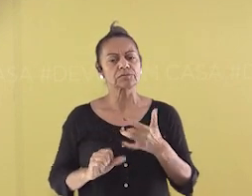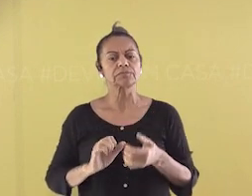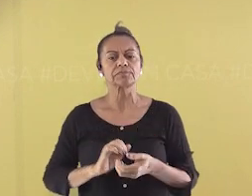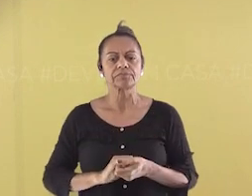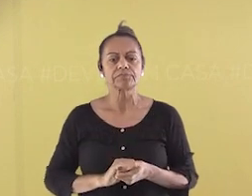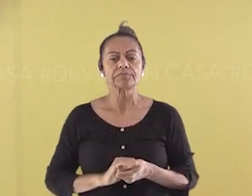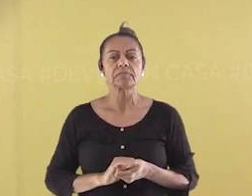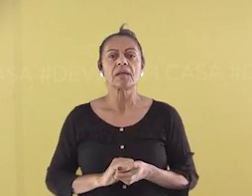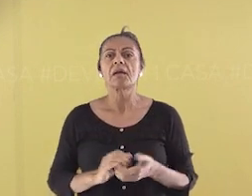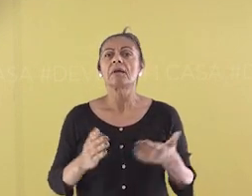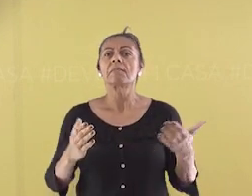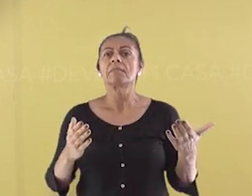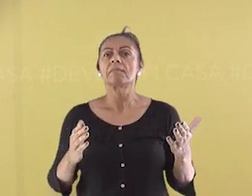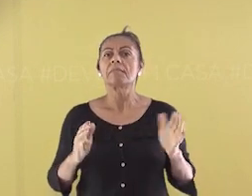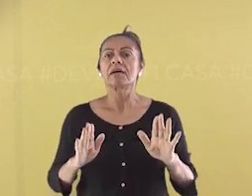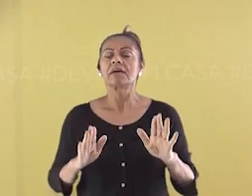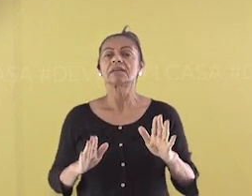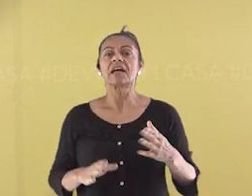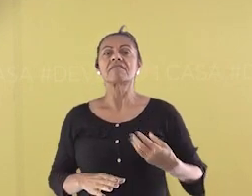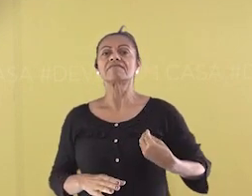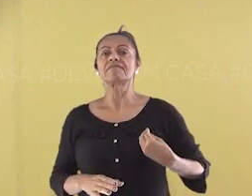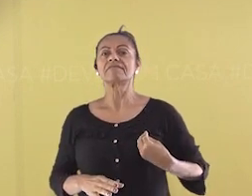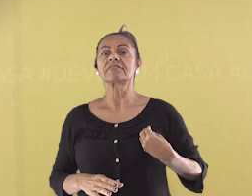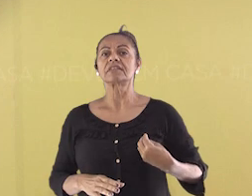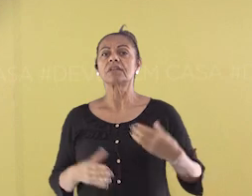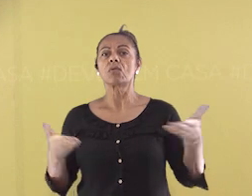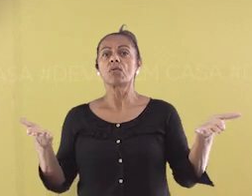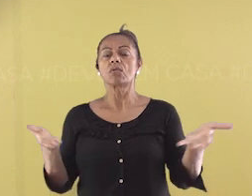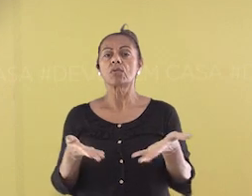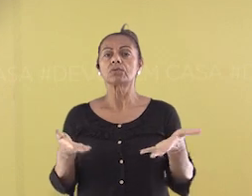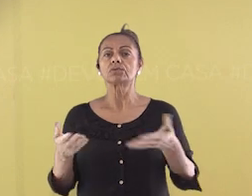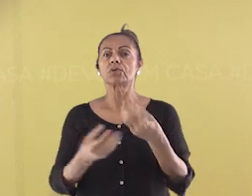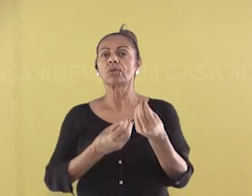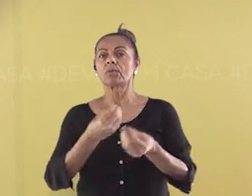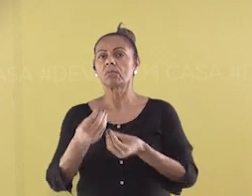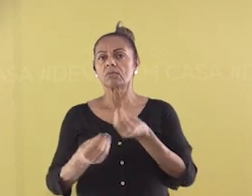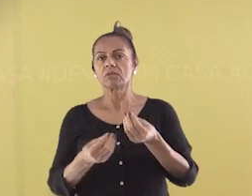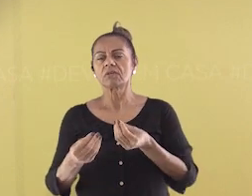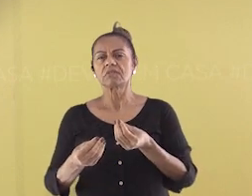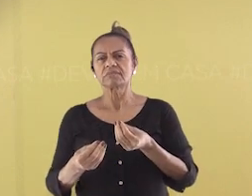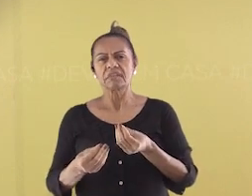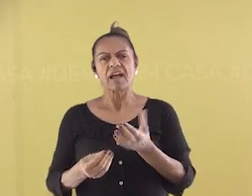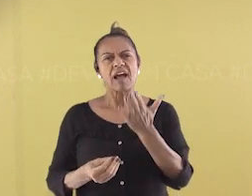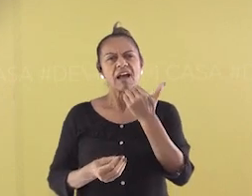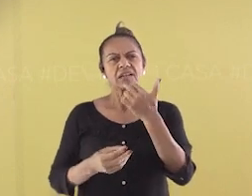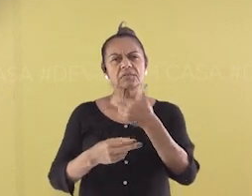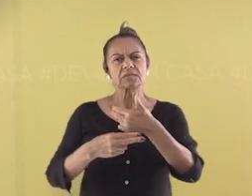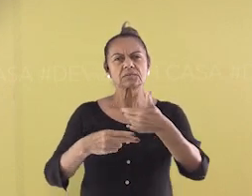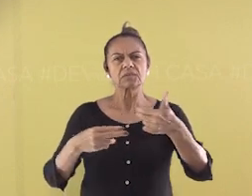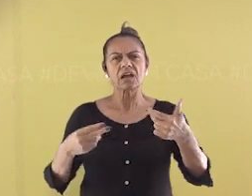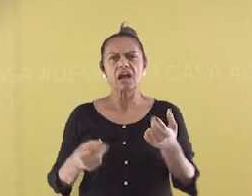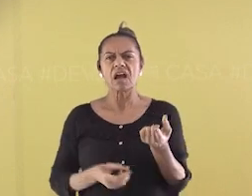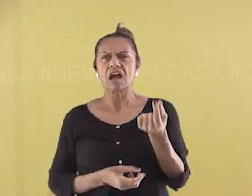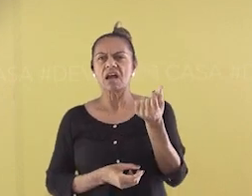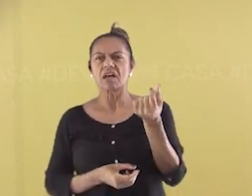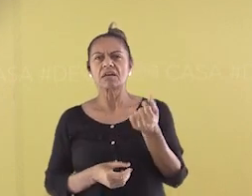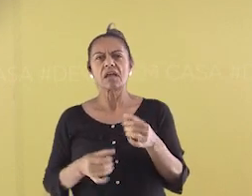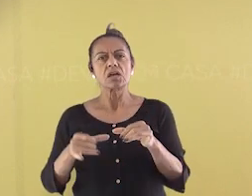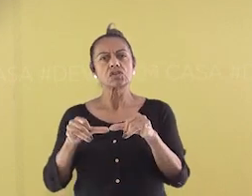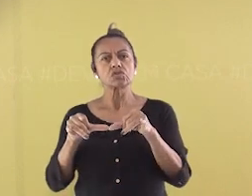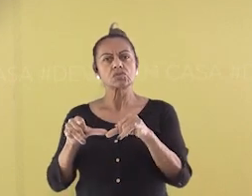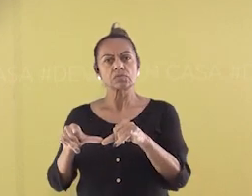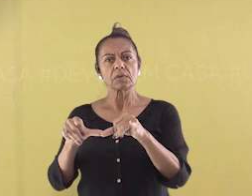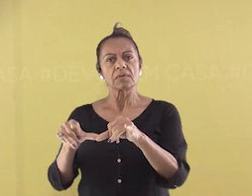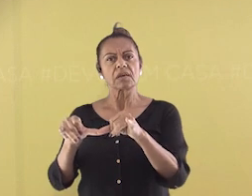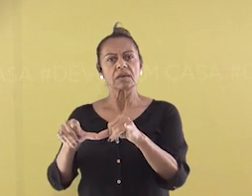atualmente. Pois, com o aumento dos preços dos alimentos, a inflação lá em cima, cada ida ao supermercado tem